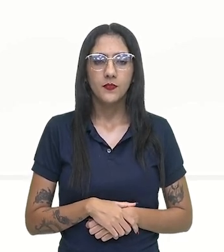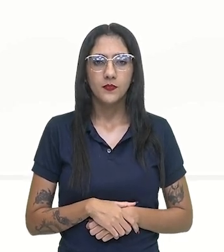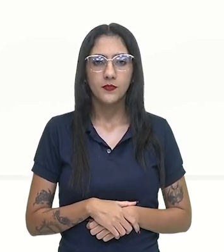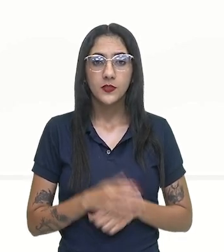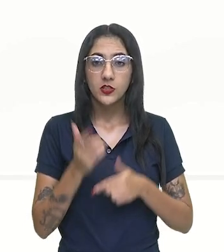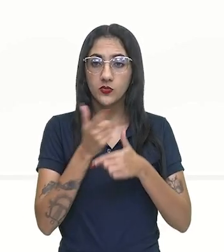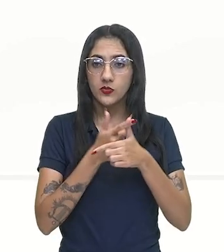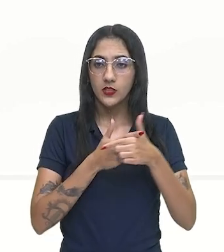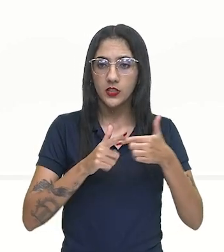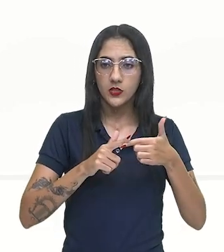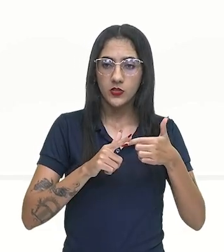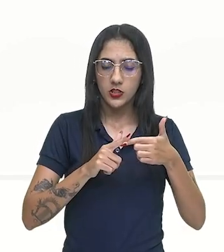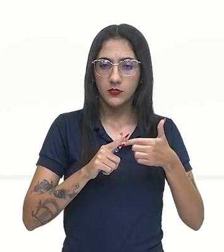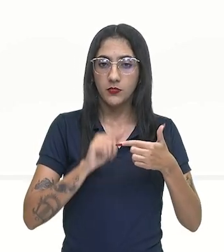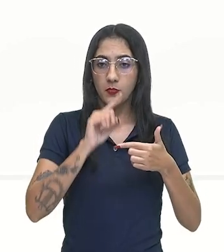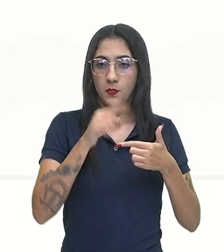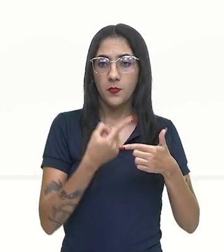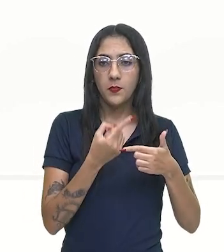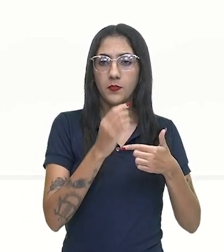dividir por 1.000,